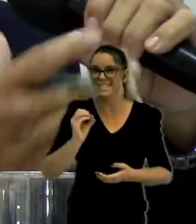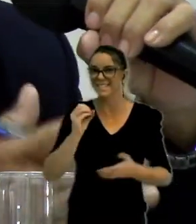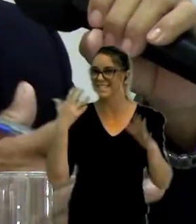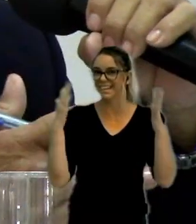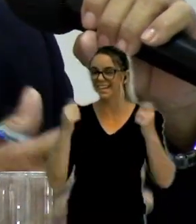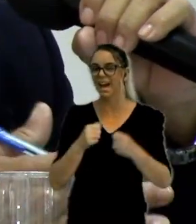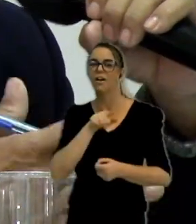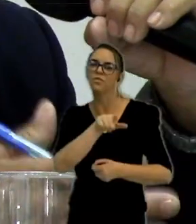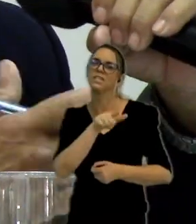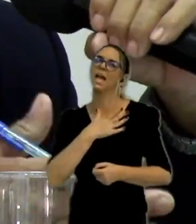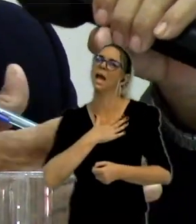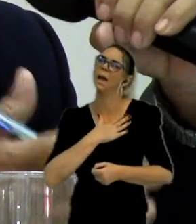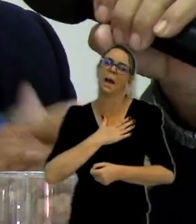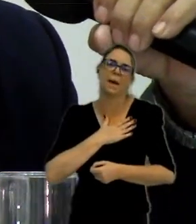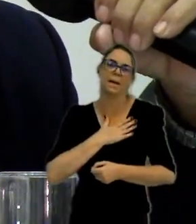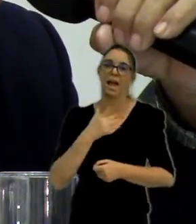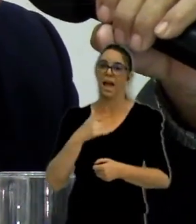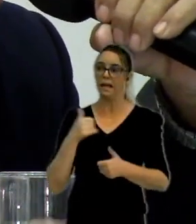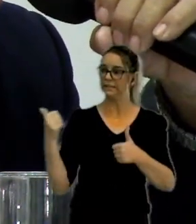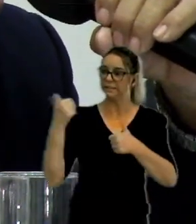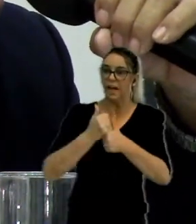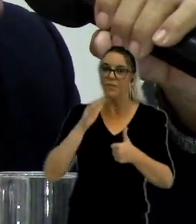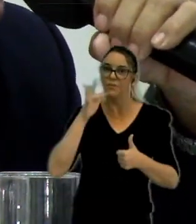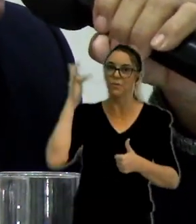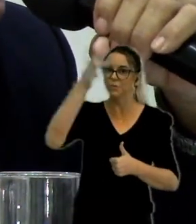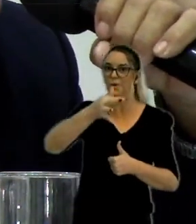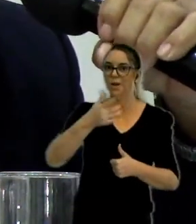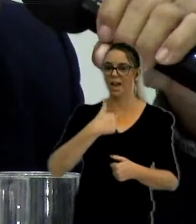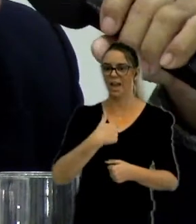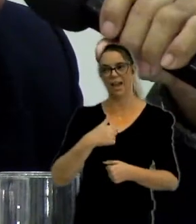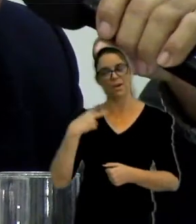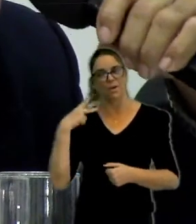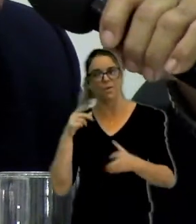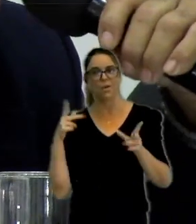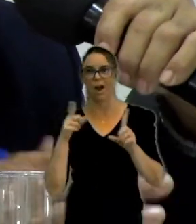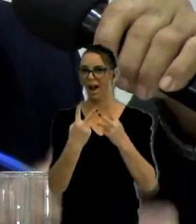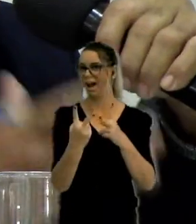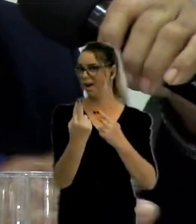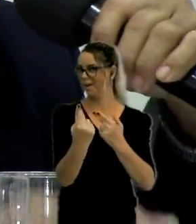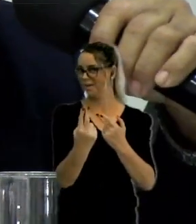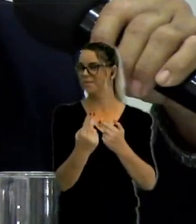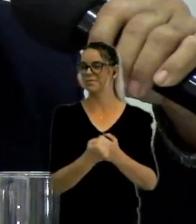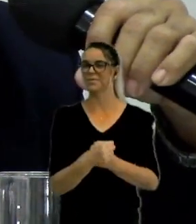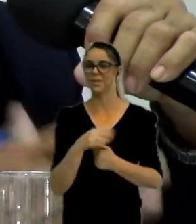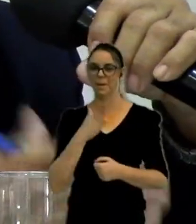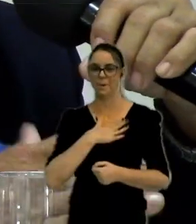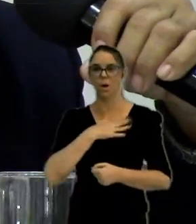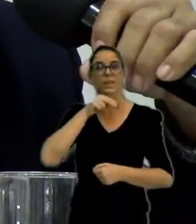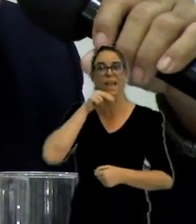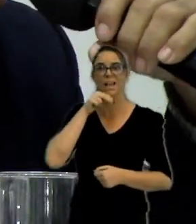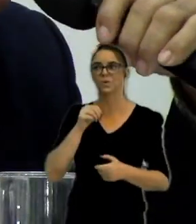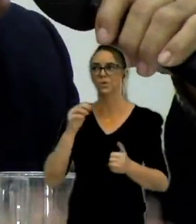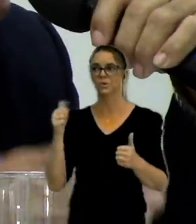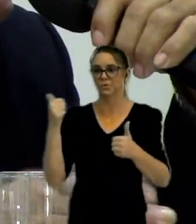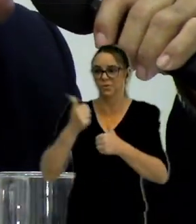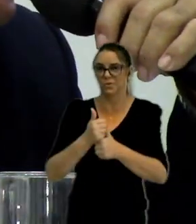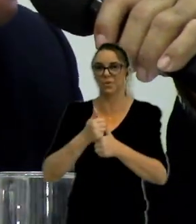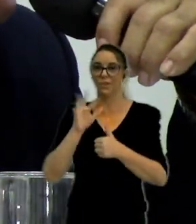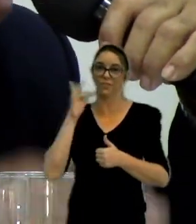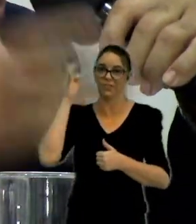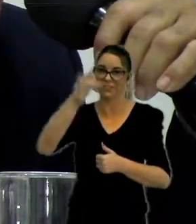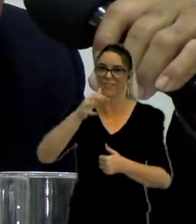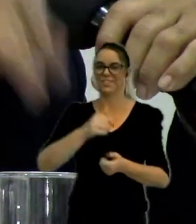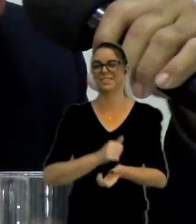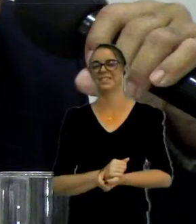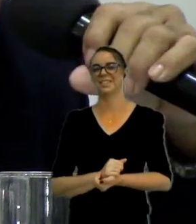com certeza vai ser o meu sucessor aqui na casa, viu? O meu neto Miguel, com certeza, vai ser o meu sucessor aqui nessa